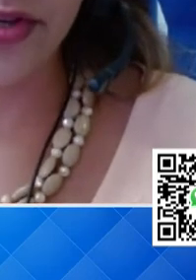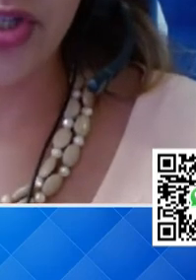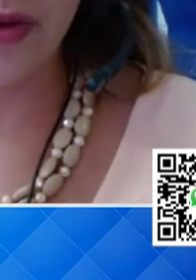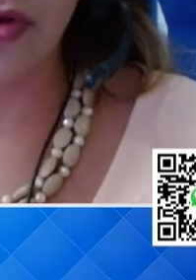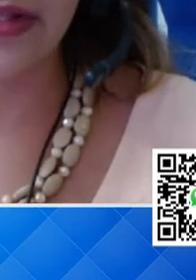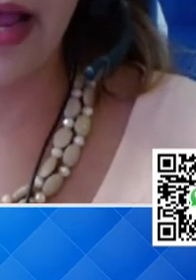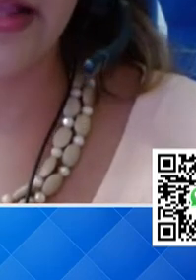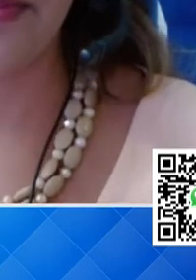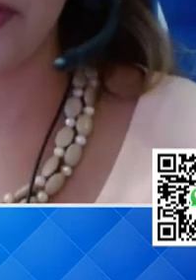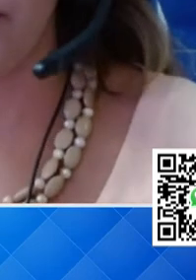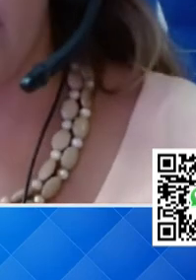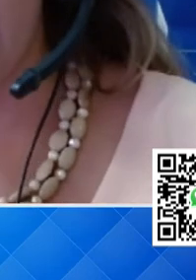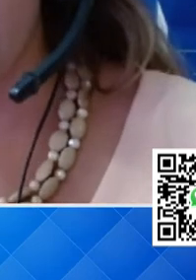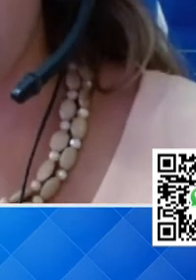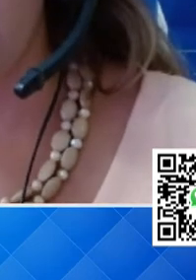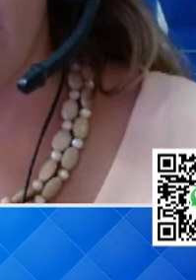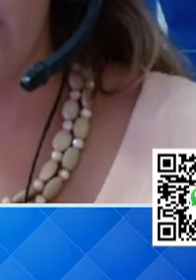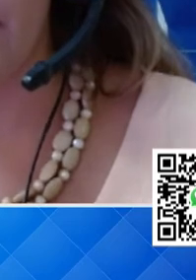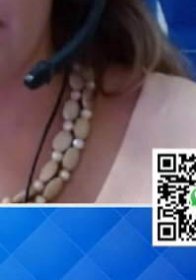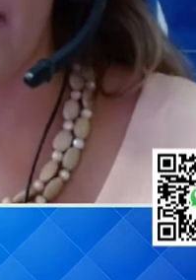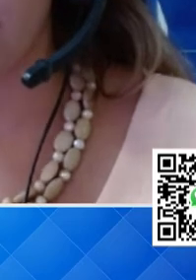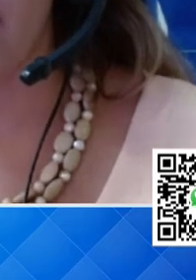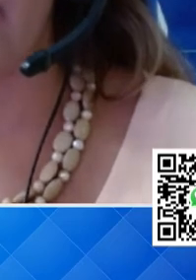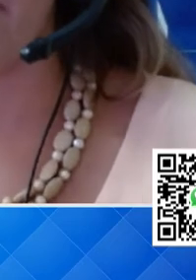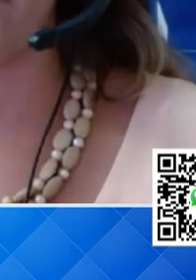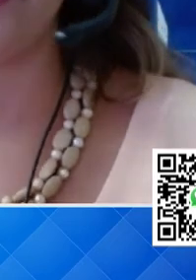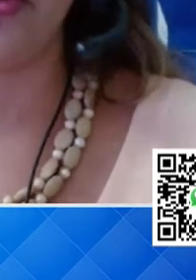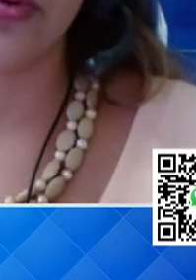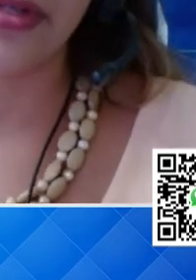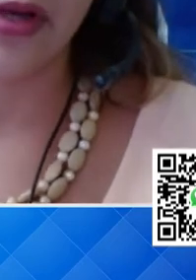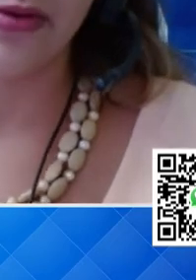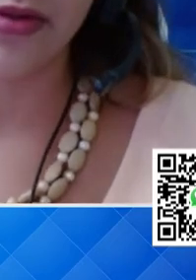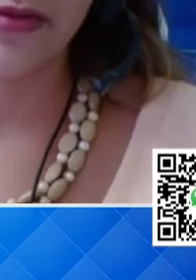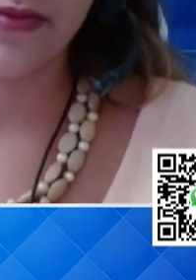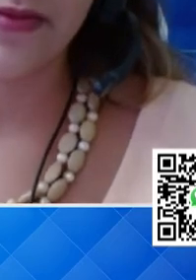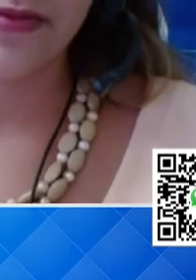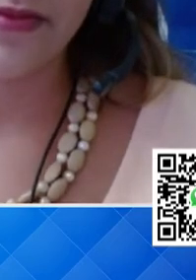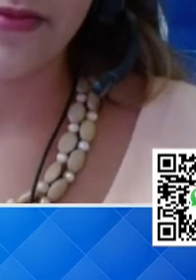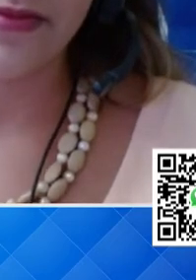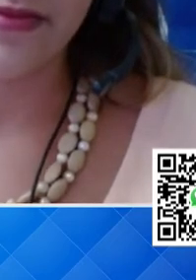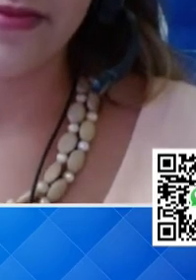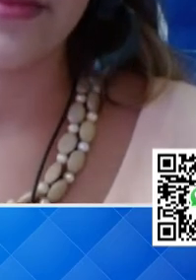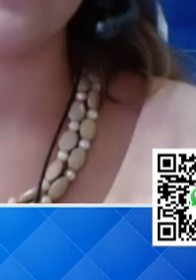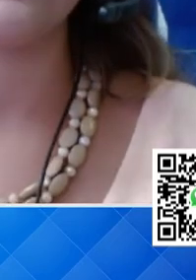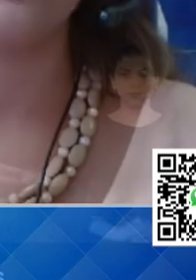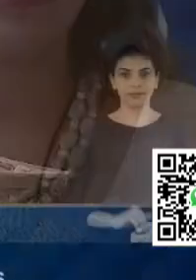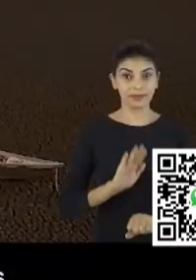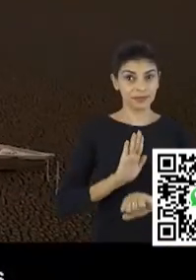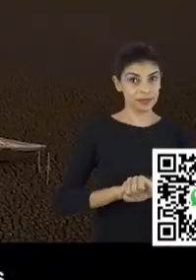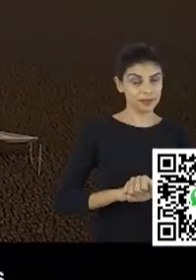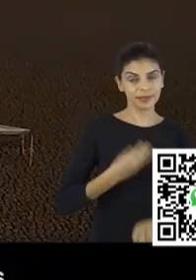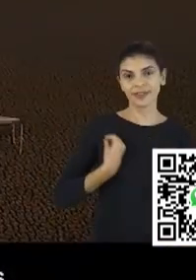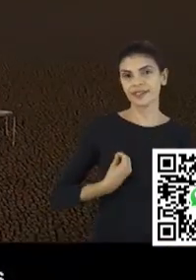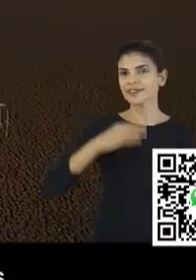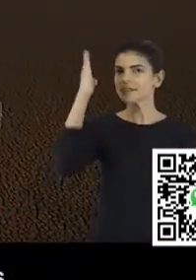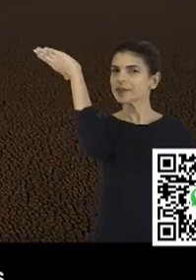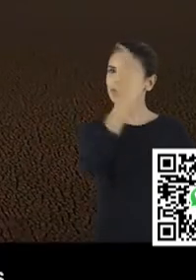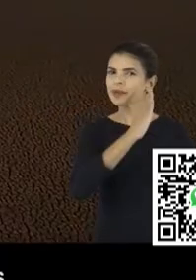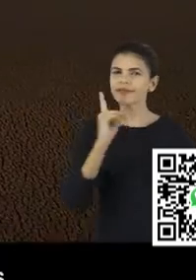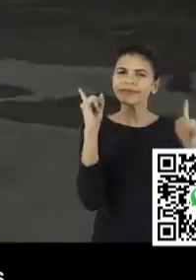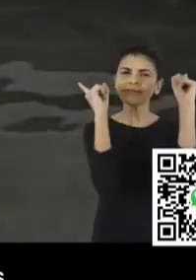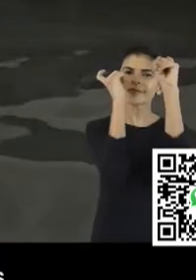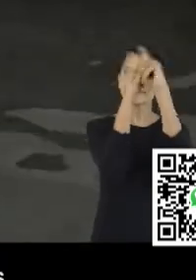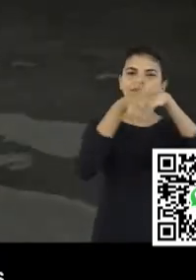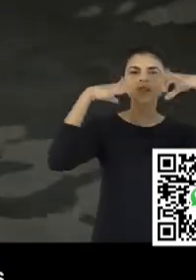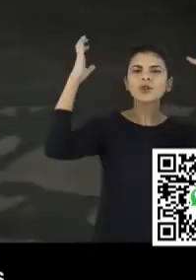daqui a pouco a gente vai mostrar e depois do recado a gente vai ir para mais uma etapa do Jogo dos Ciclos. Estou aguardando. Pode rodar. O Brasil vive a maior escassez